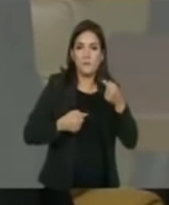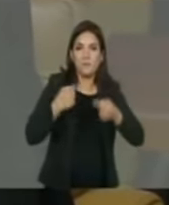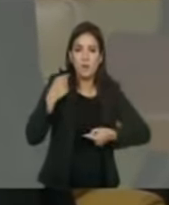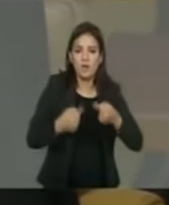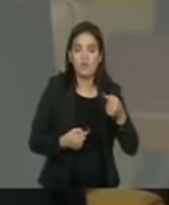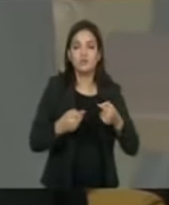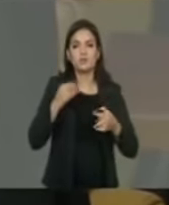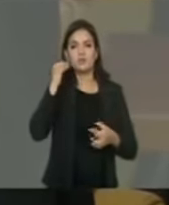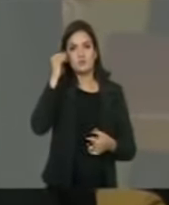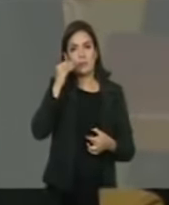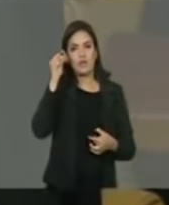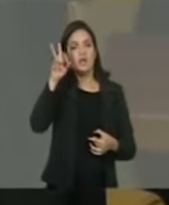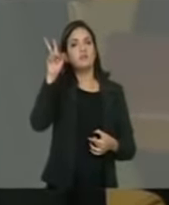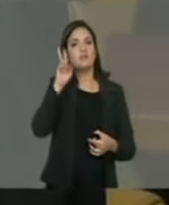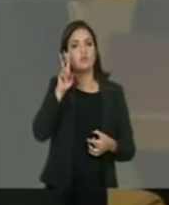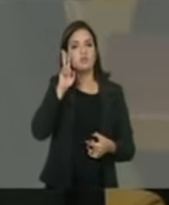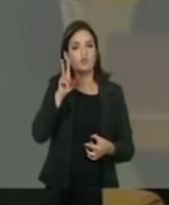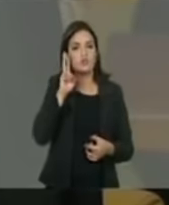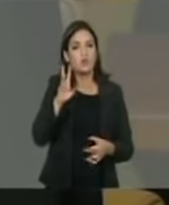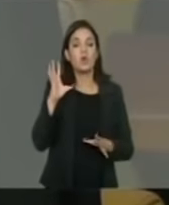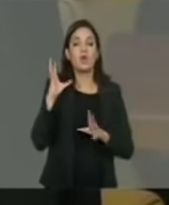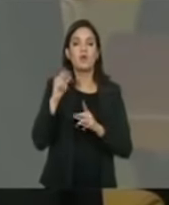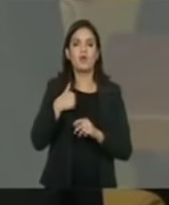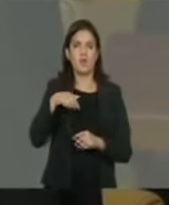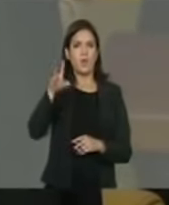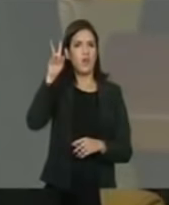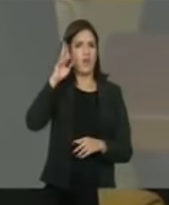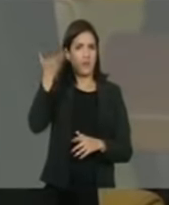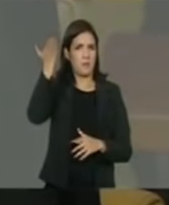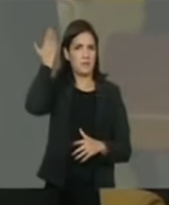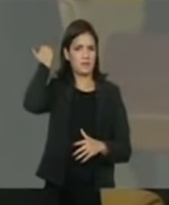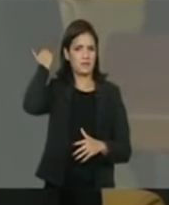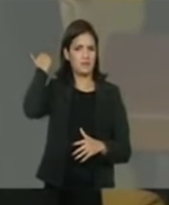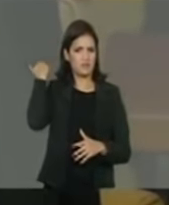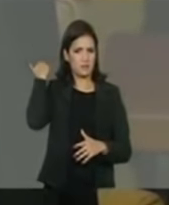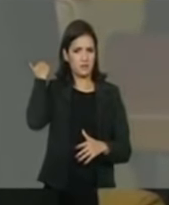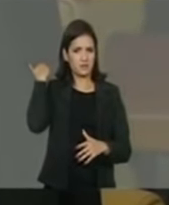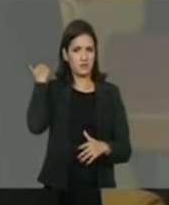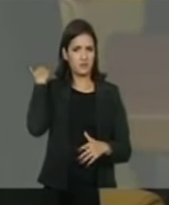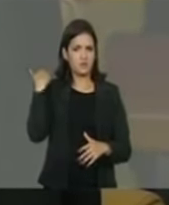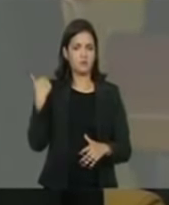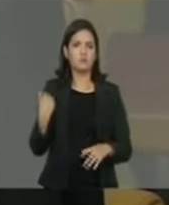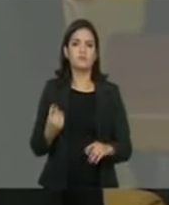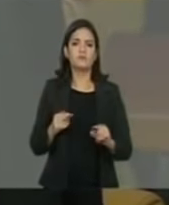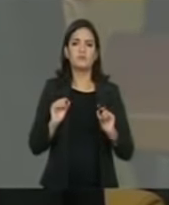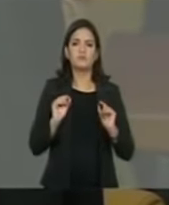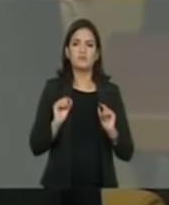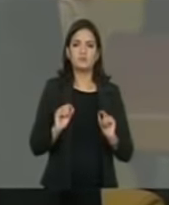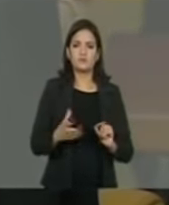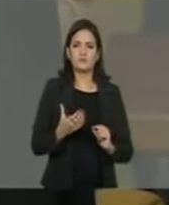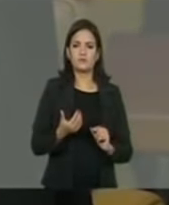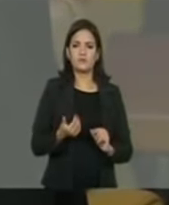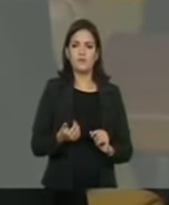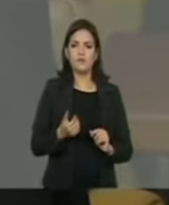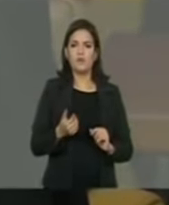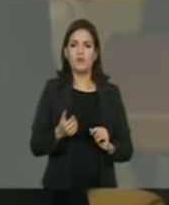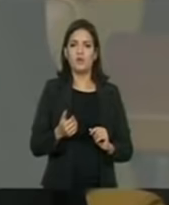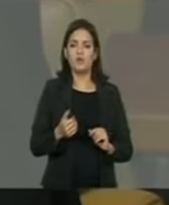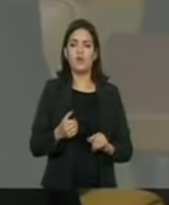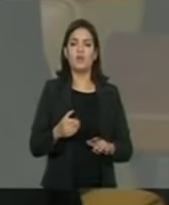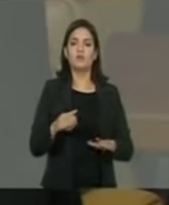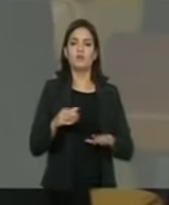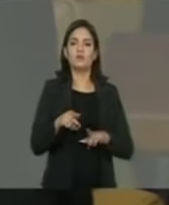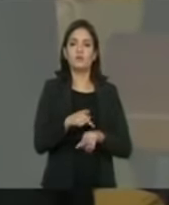experiência histórica mas lembrando que no passado sob a égide autocrática do estado novo